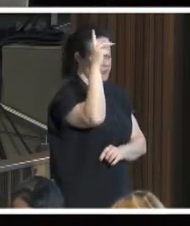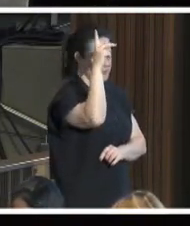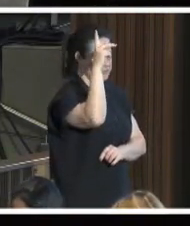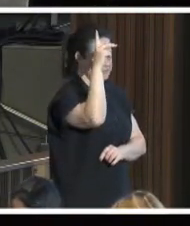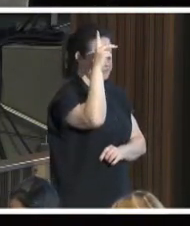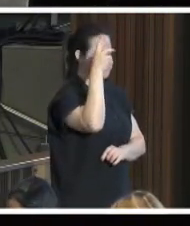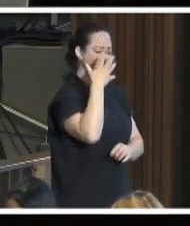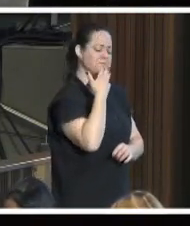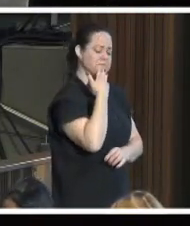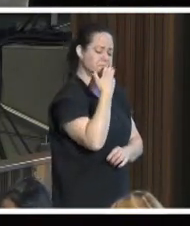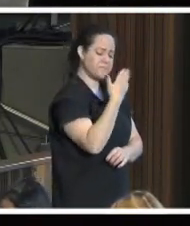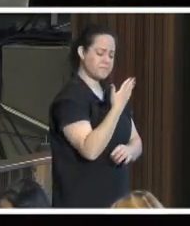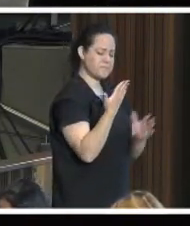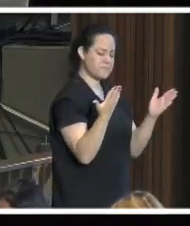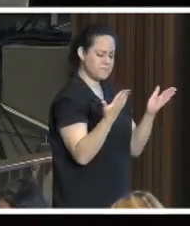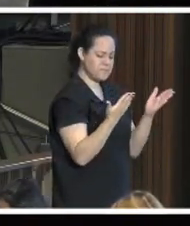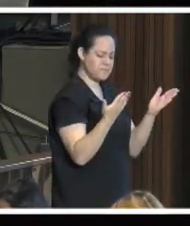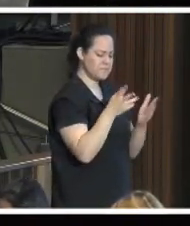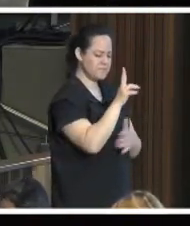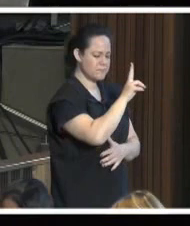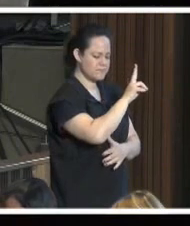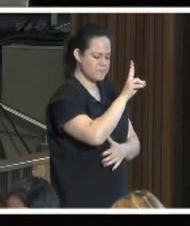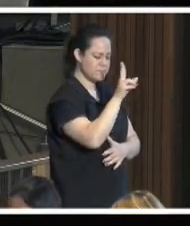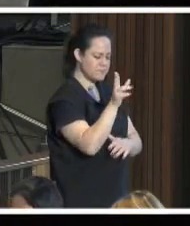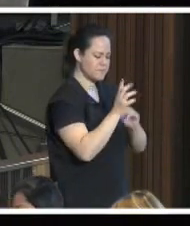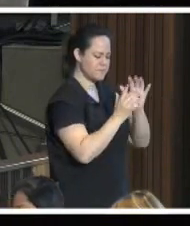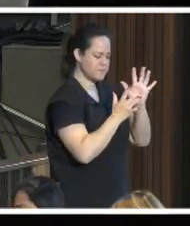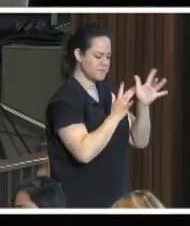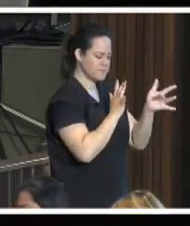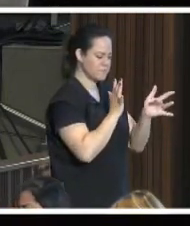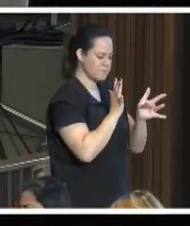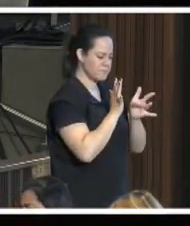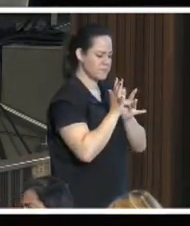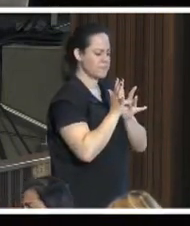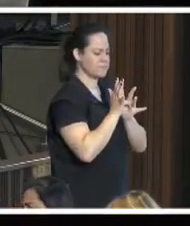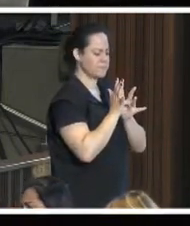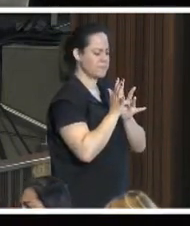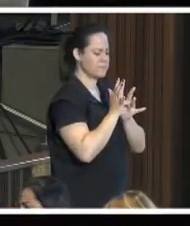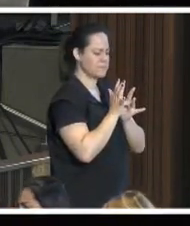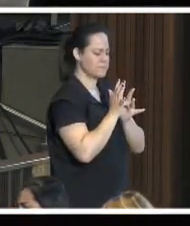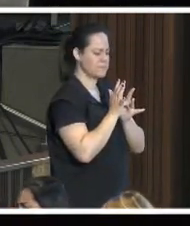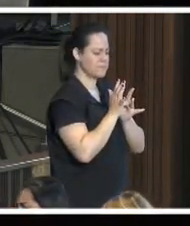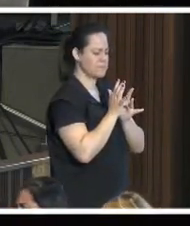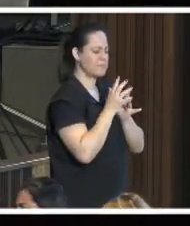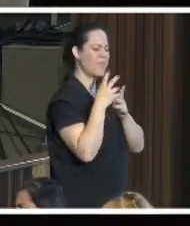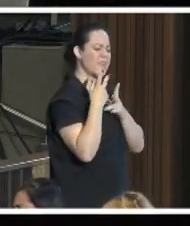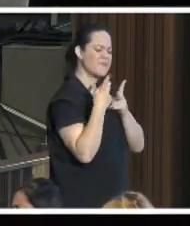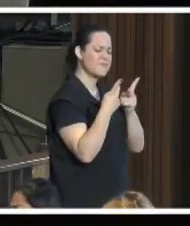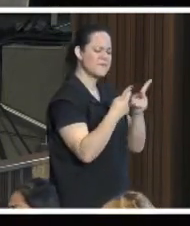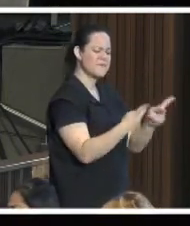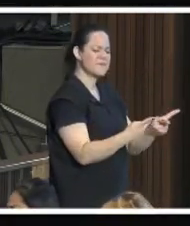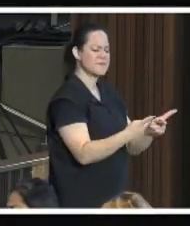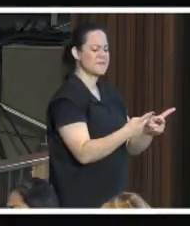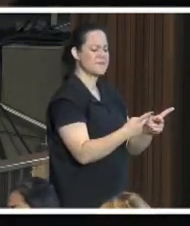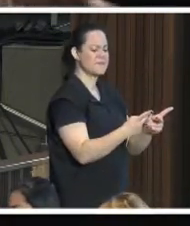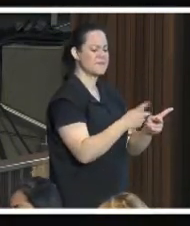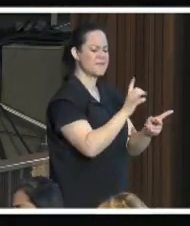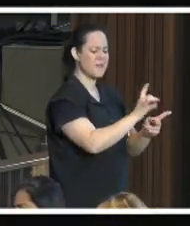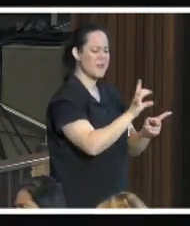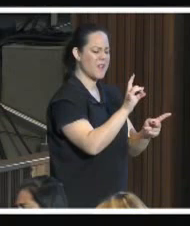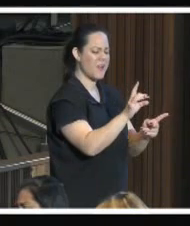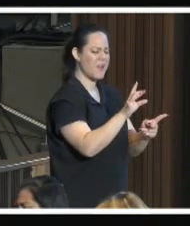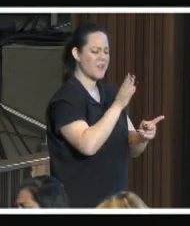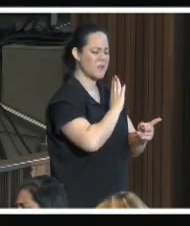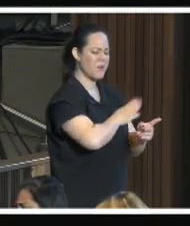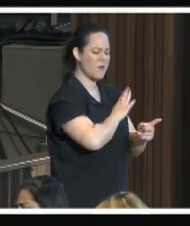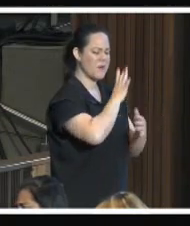E eu quero te pedir agora, Pai, em nome de Jesus, visita esses teus filhos, toca o